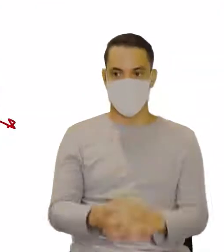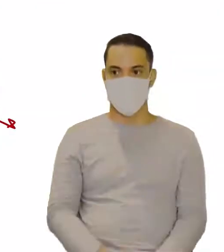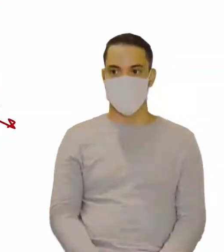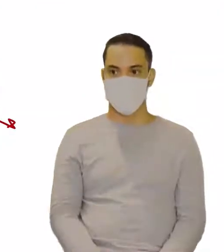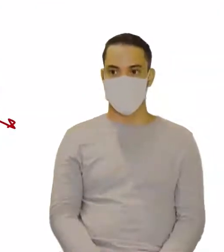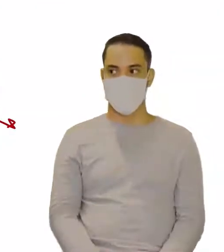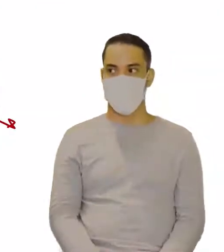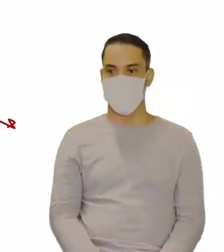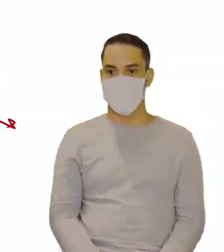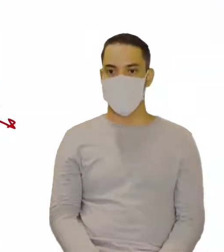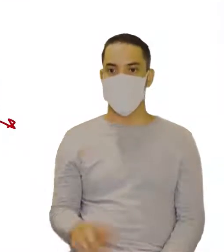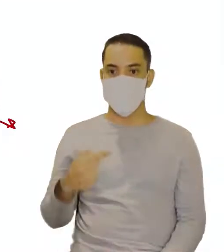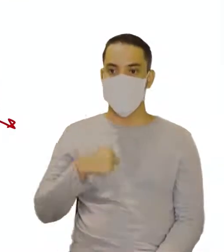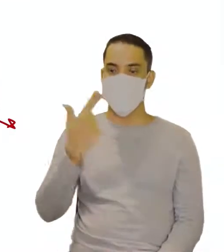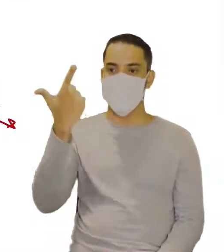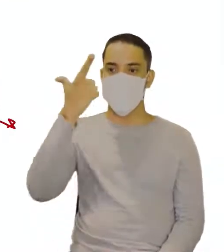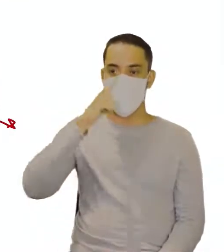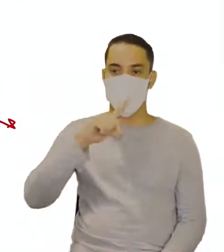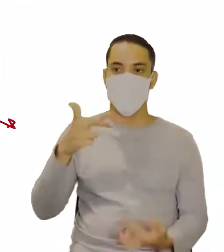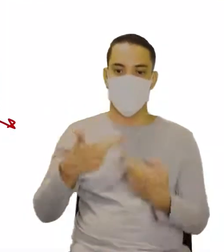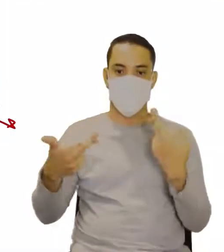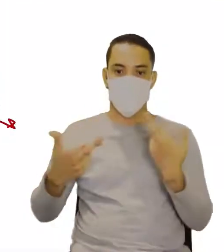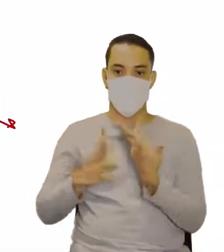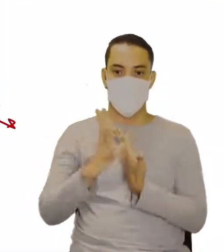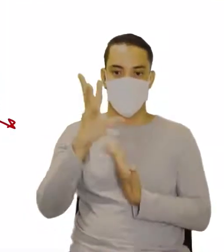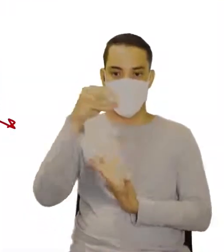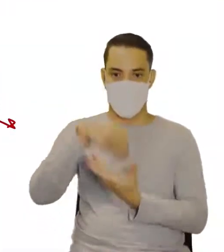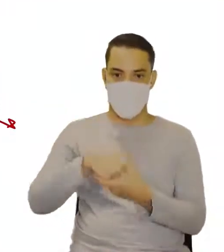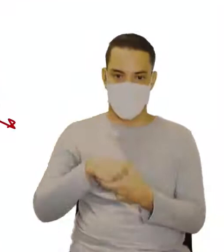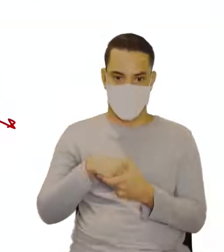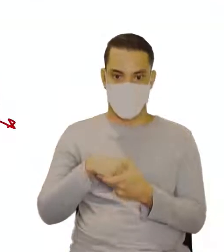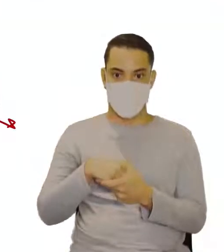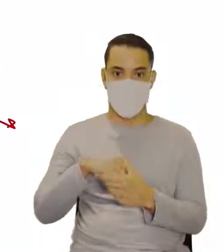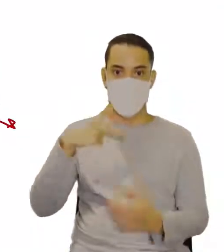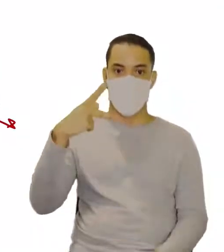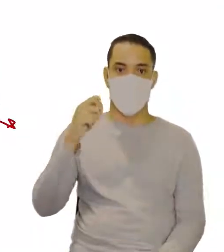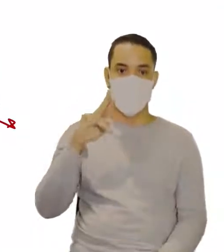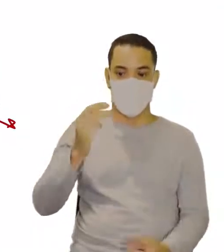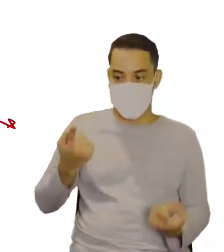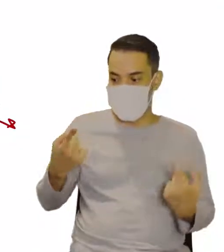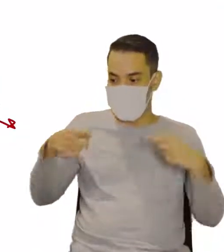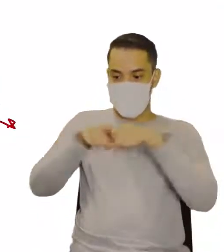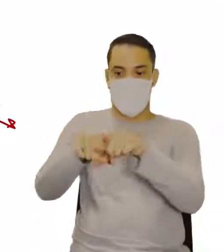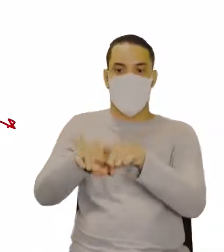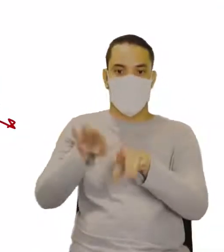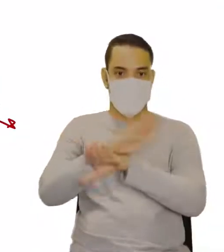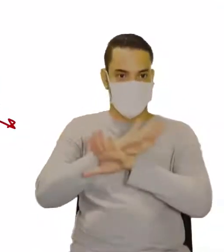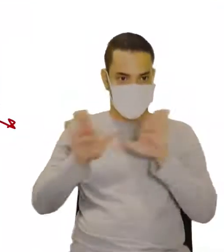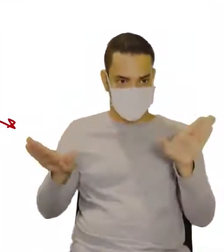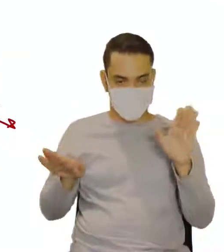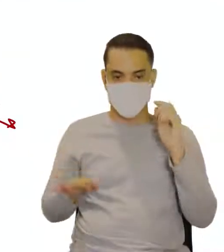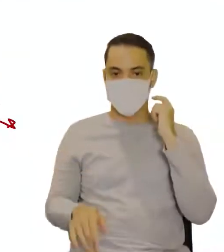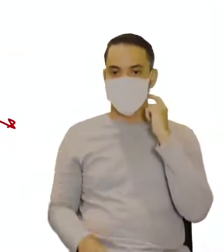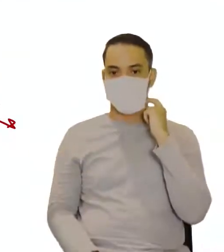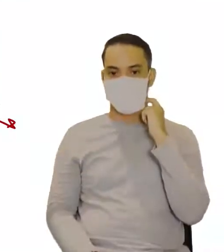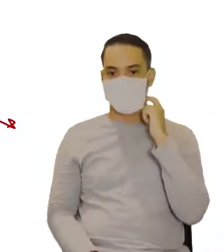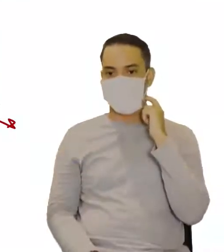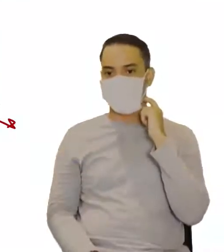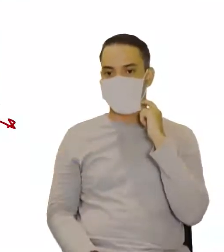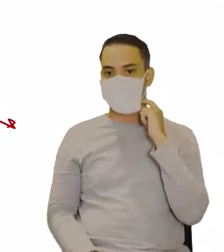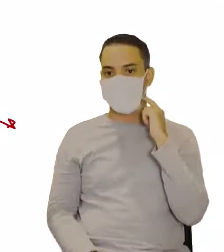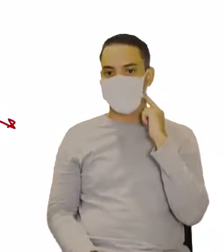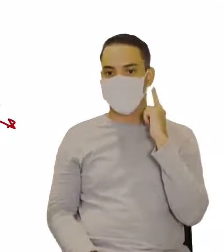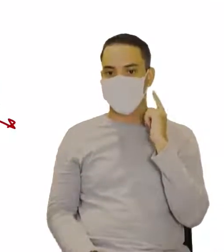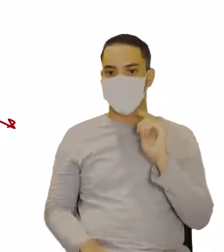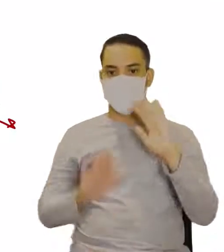ohms aí para nossa resistência das que estão em paralelo, ok? Das que estão em paralelo. E para